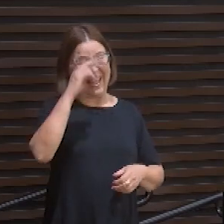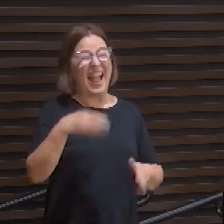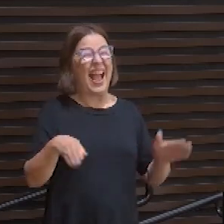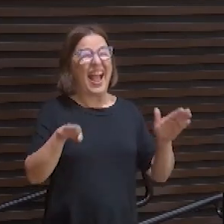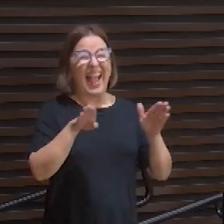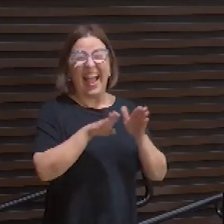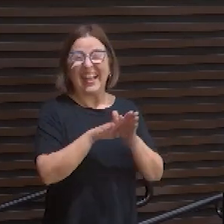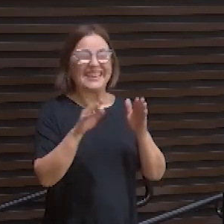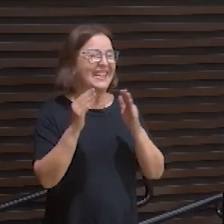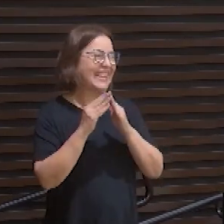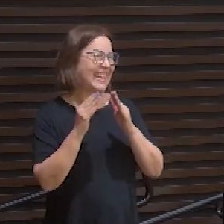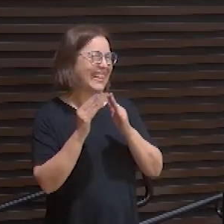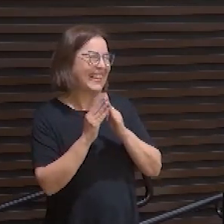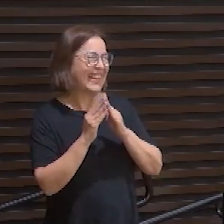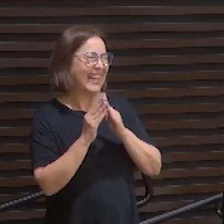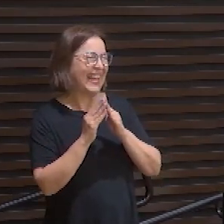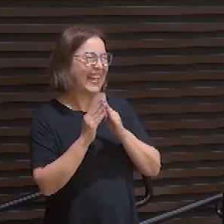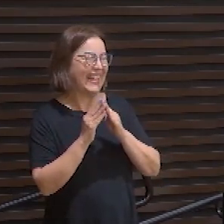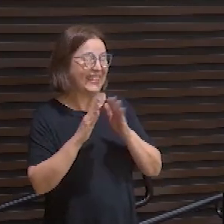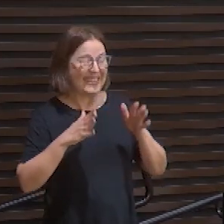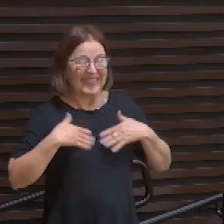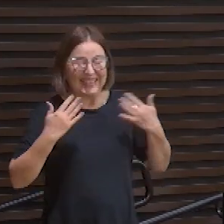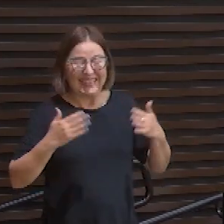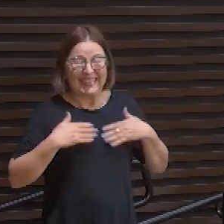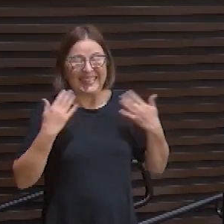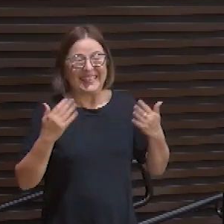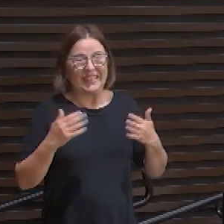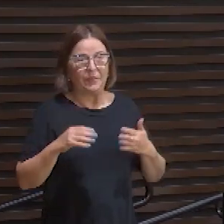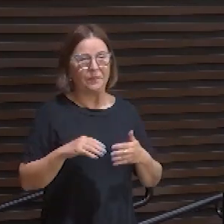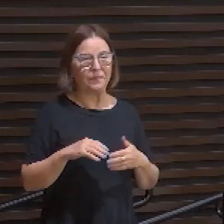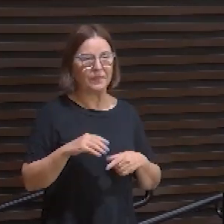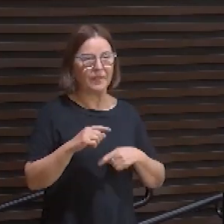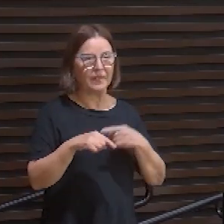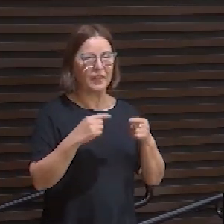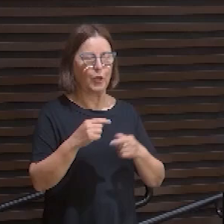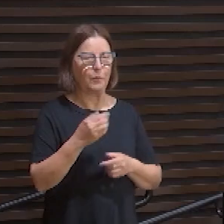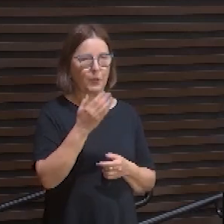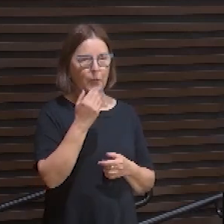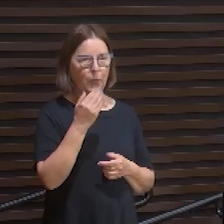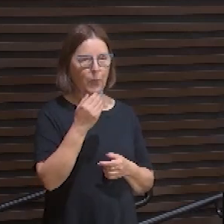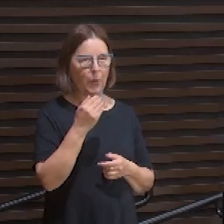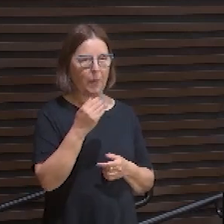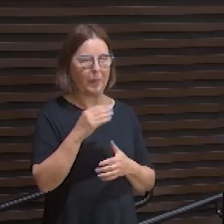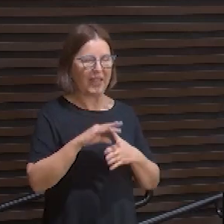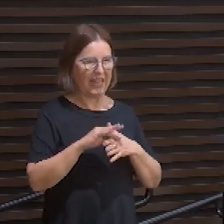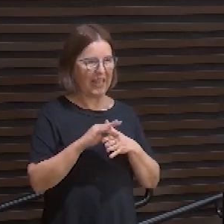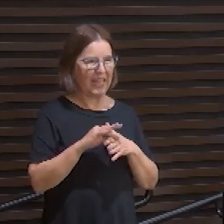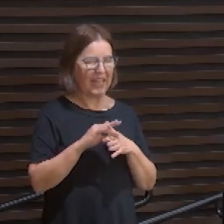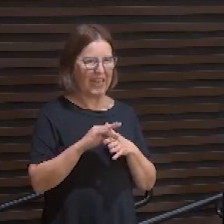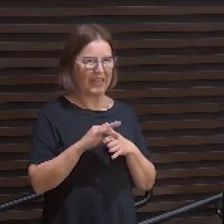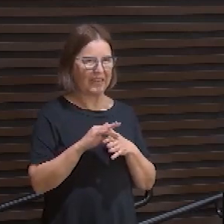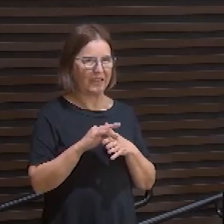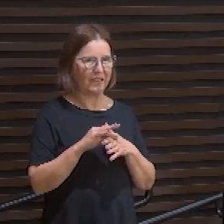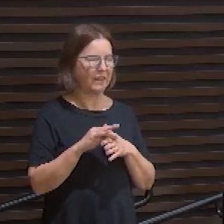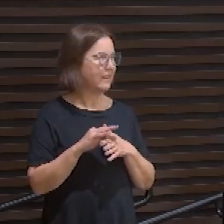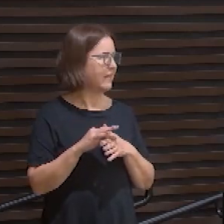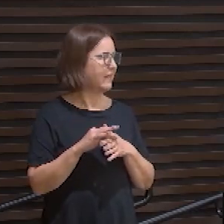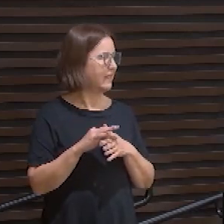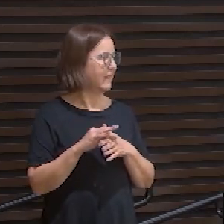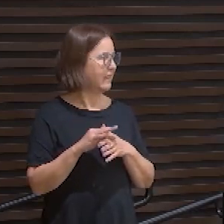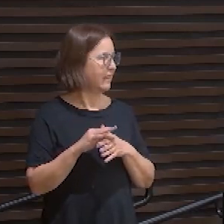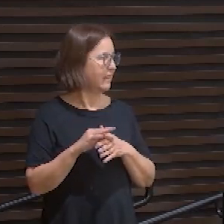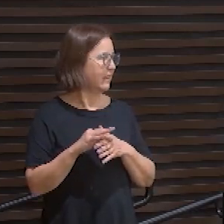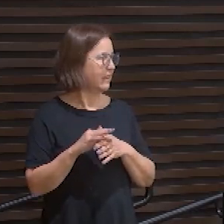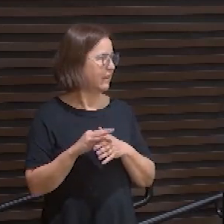casa, meninada, aí fomos comer um bife feito a um